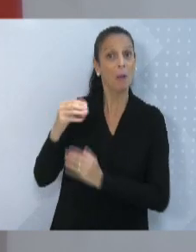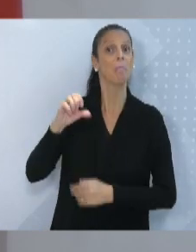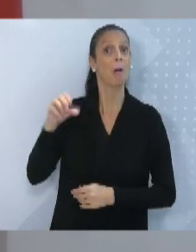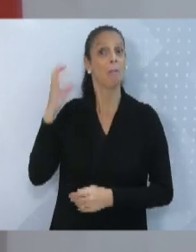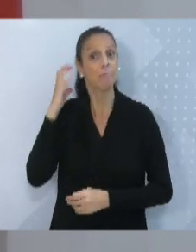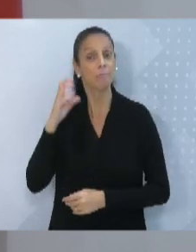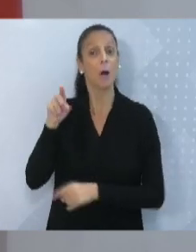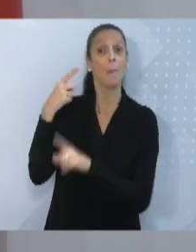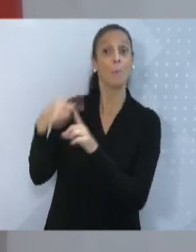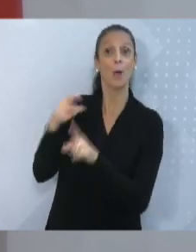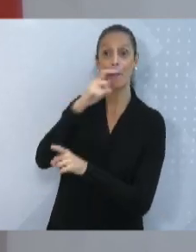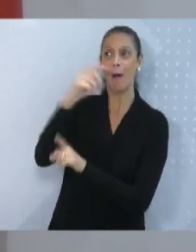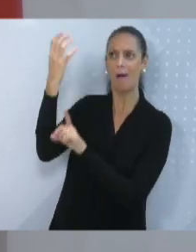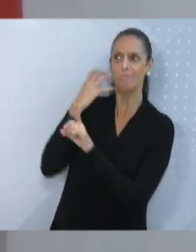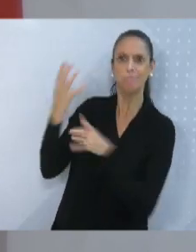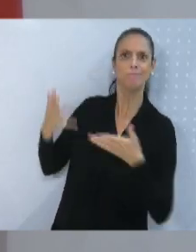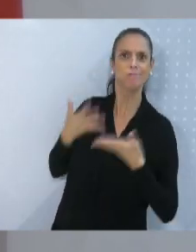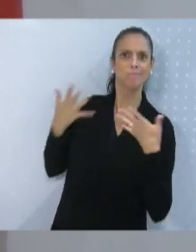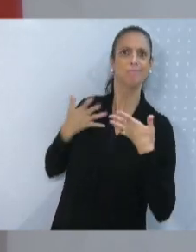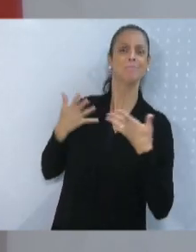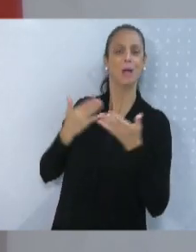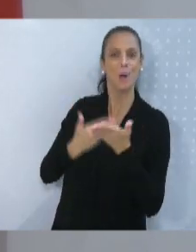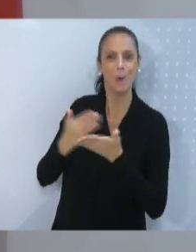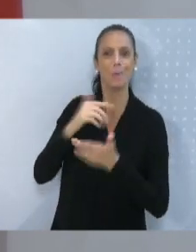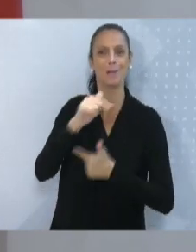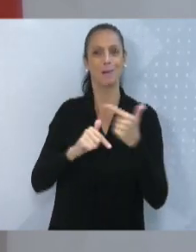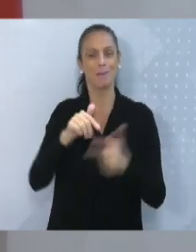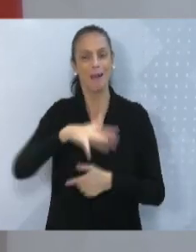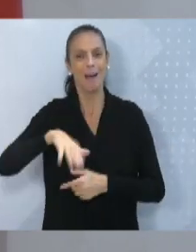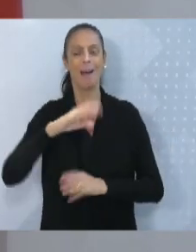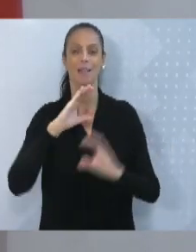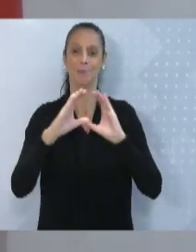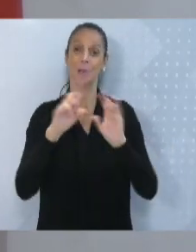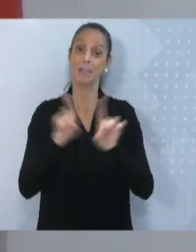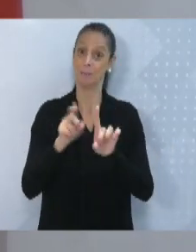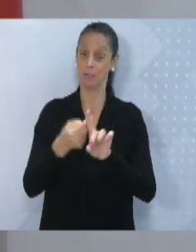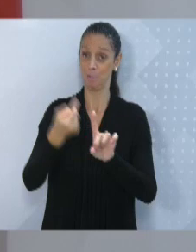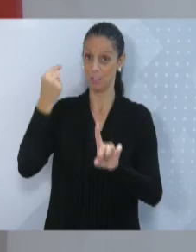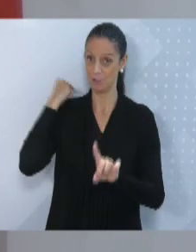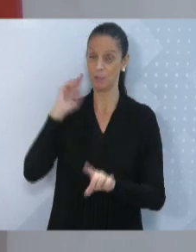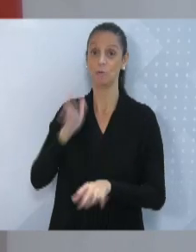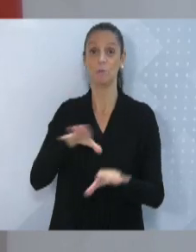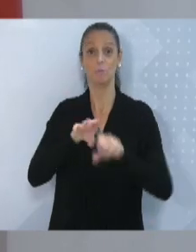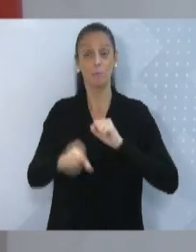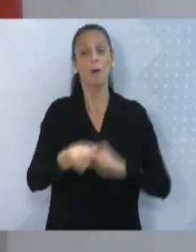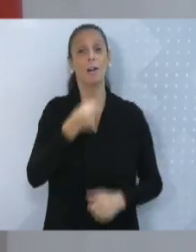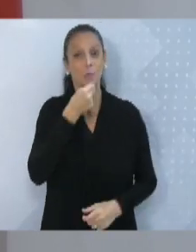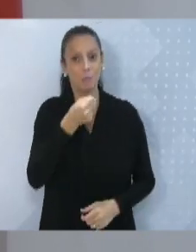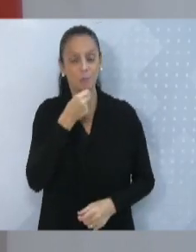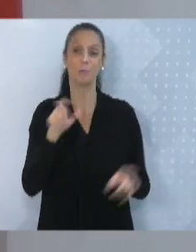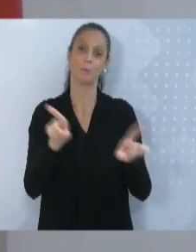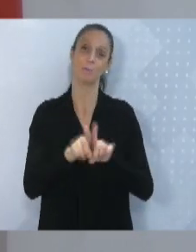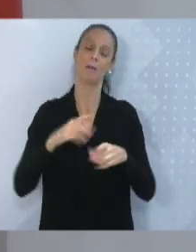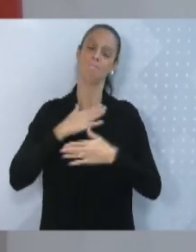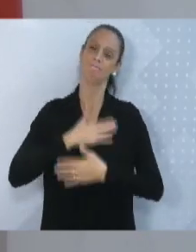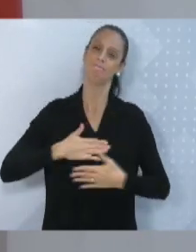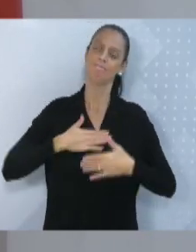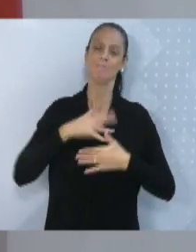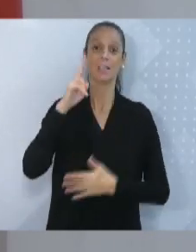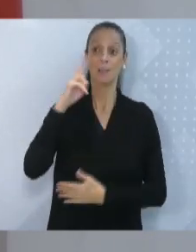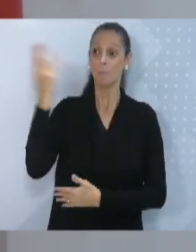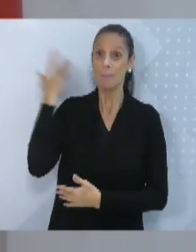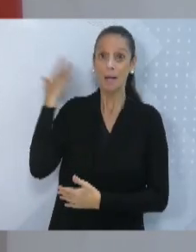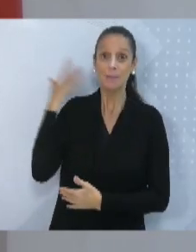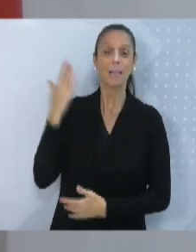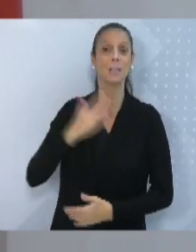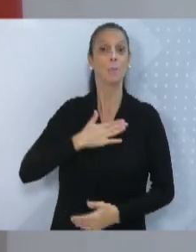época incentivo dele com certeza e também por eu ter feito jornalismo é uma é uma satisfação lembrar que meu